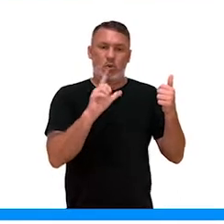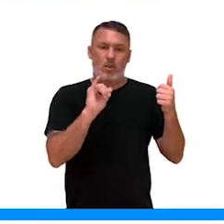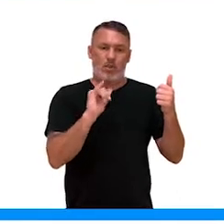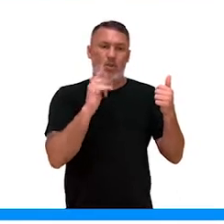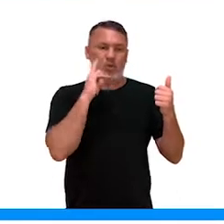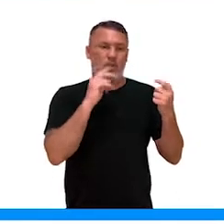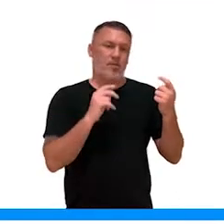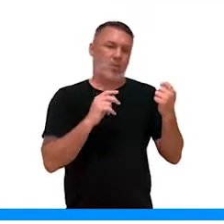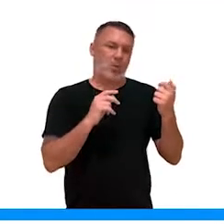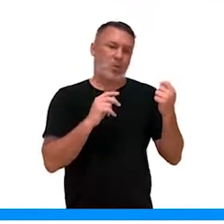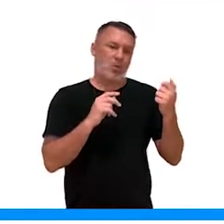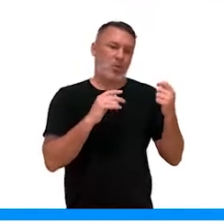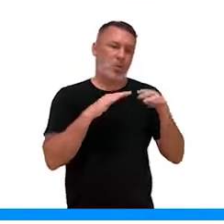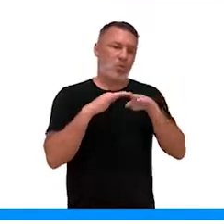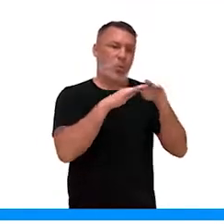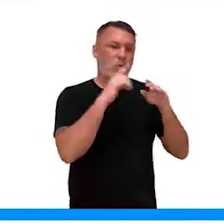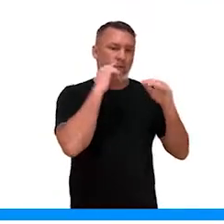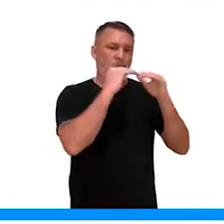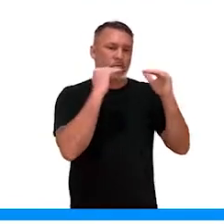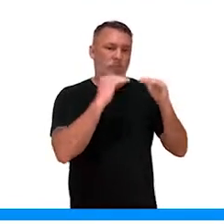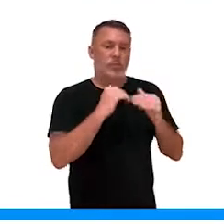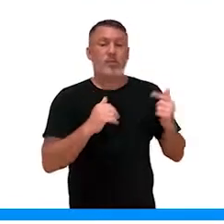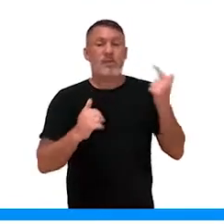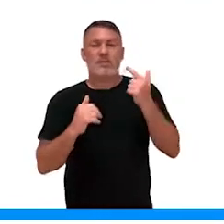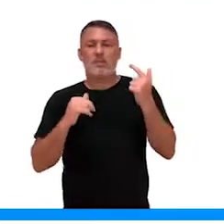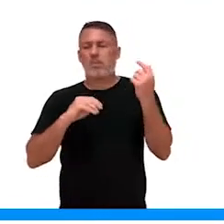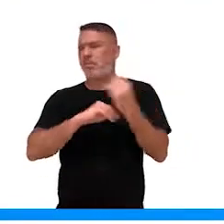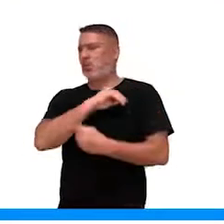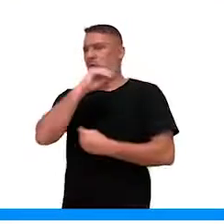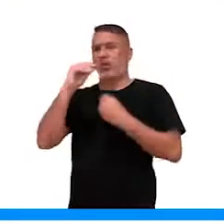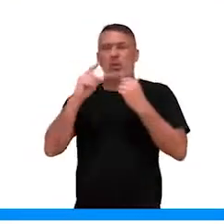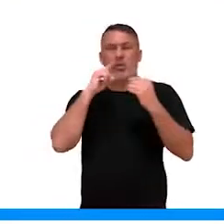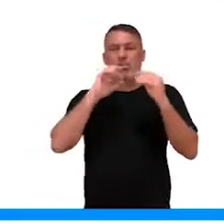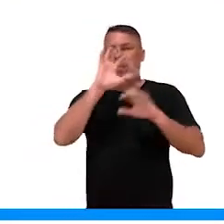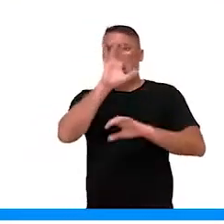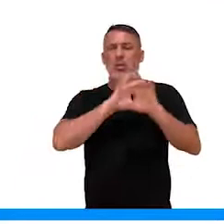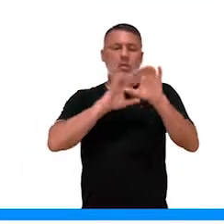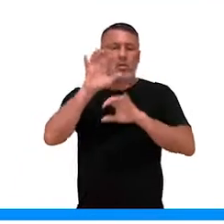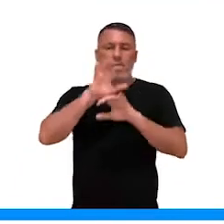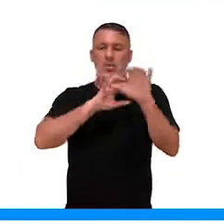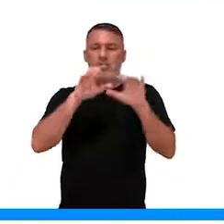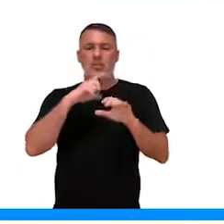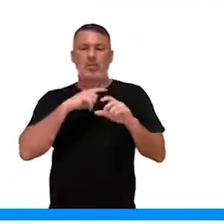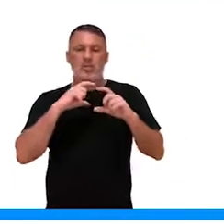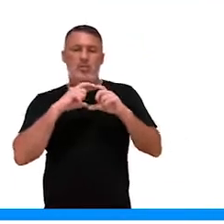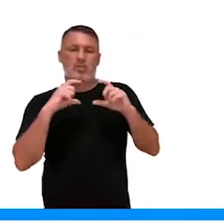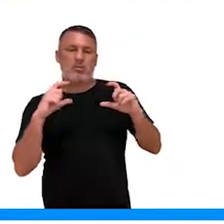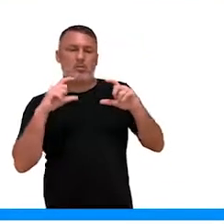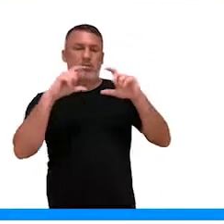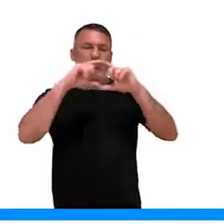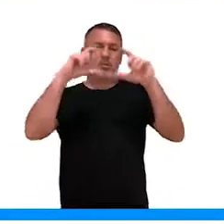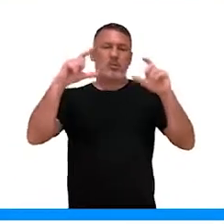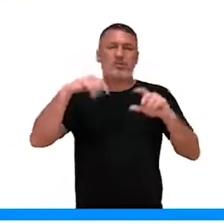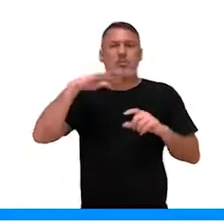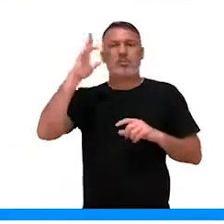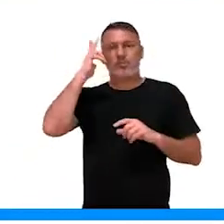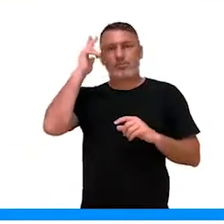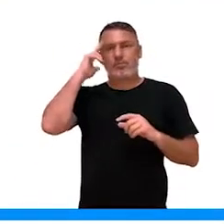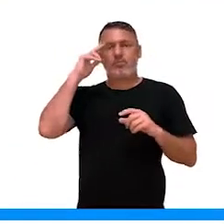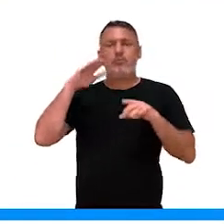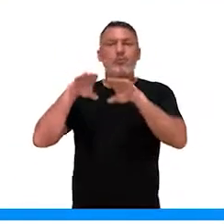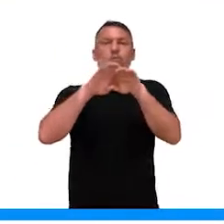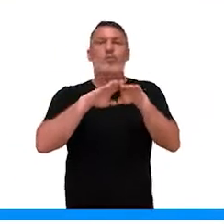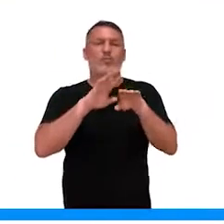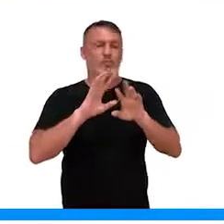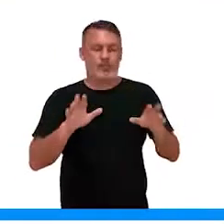o oligolécito, que tem pouco, de maneira igual, uniforme. O segundo é esse mesolécito, que tem uma quantidade